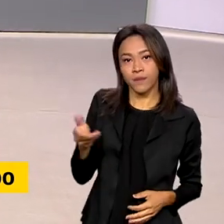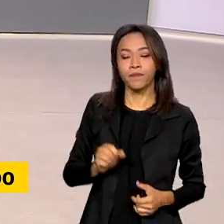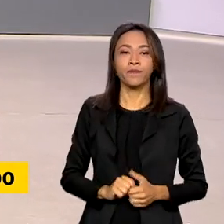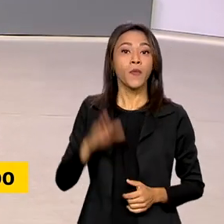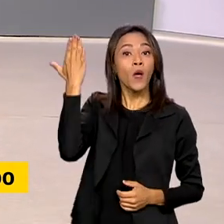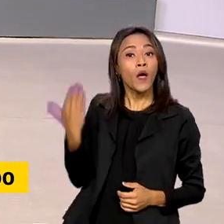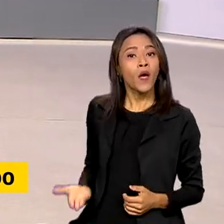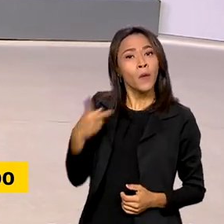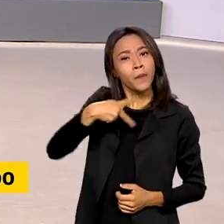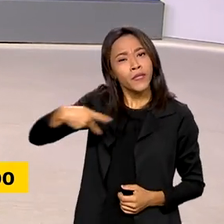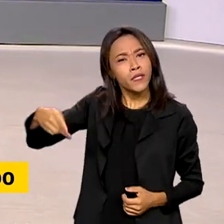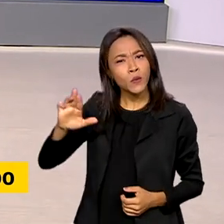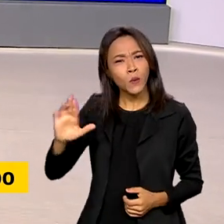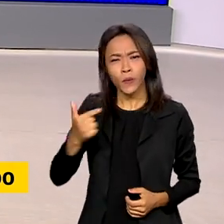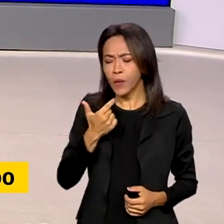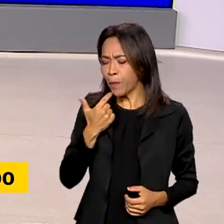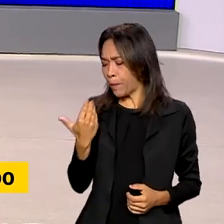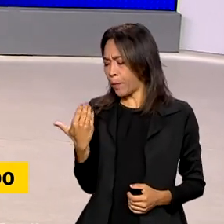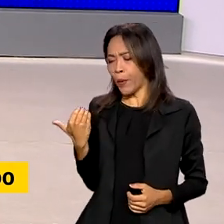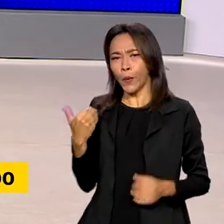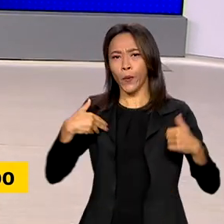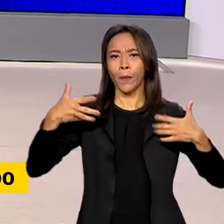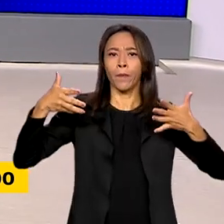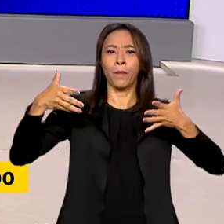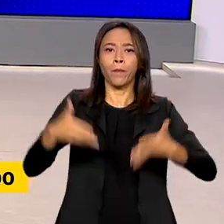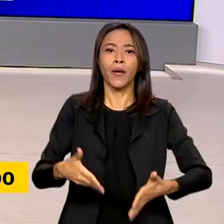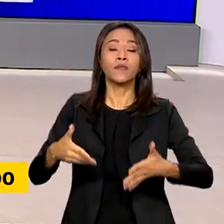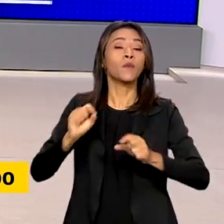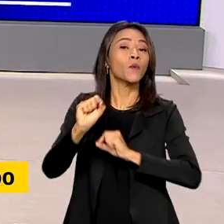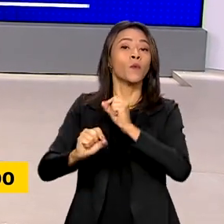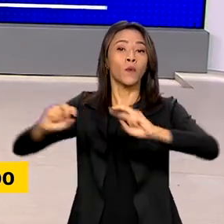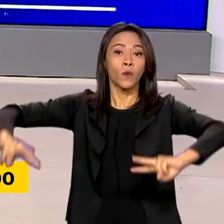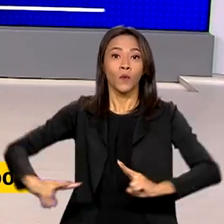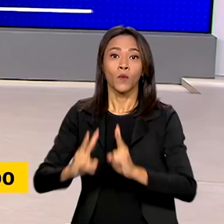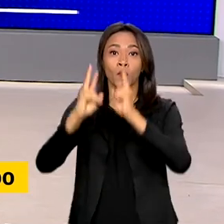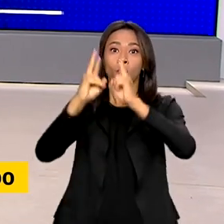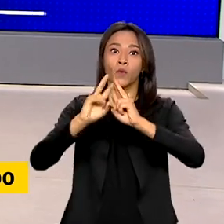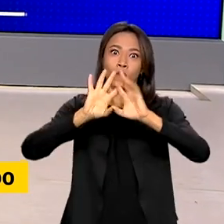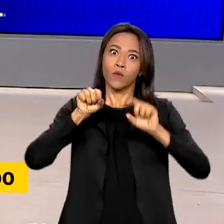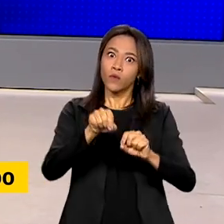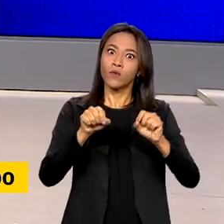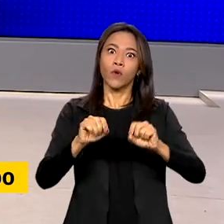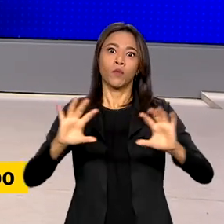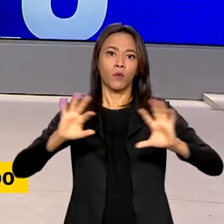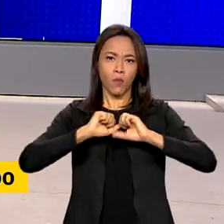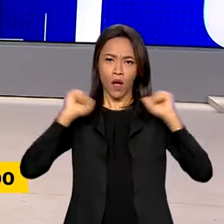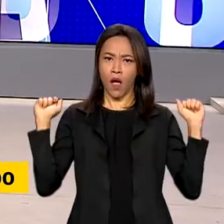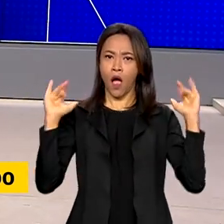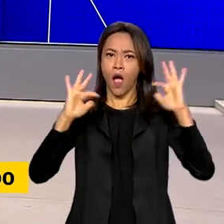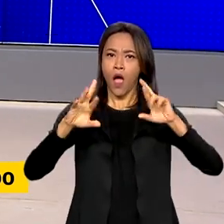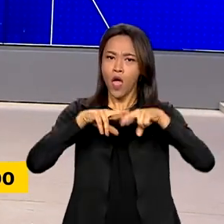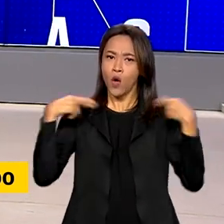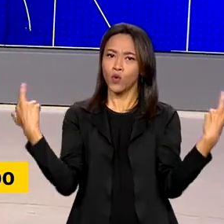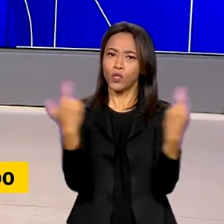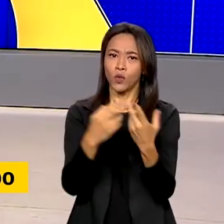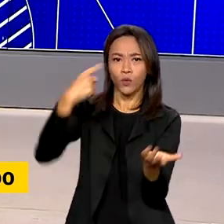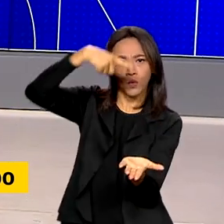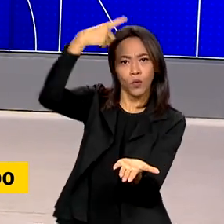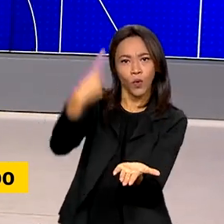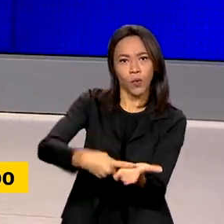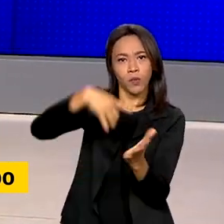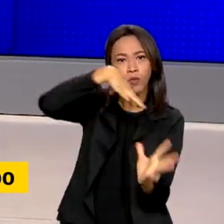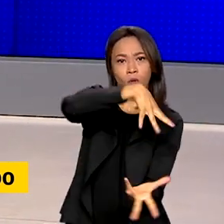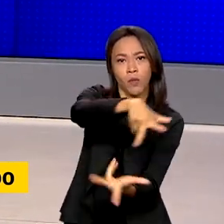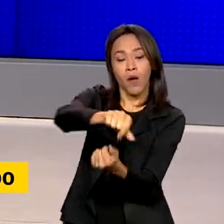O presidente Lula participou agora há pouco em Paris da cúpula para o novo Pacto Financeiro Global. No discurso, ele defendeu